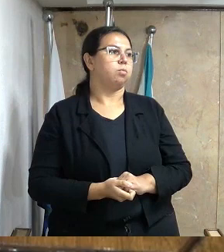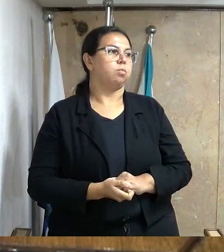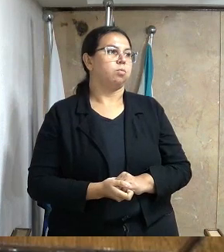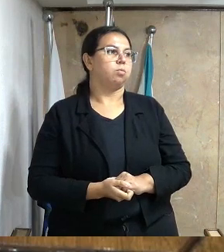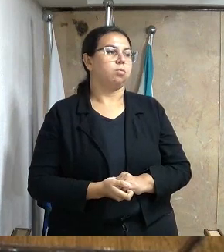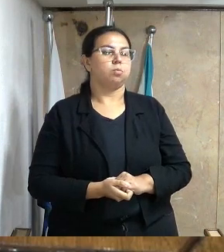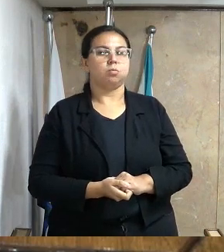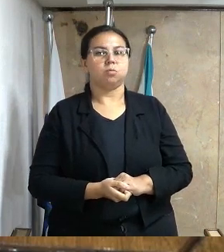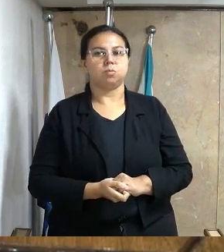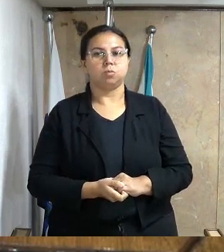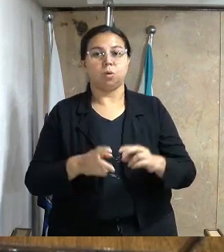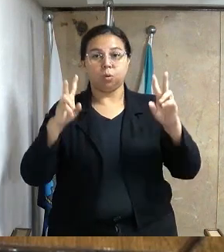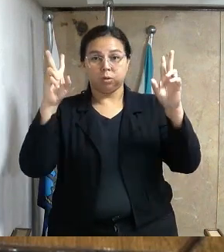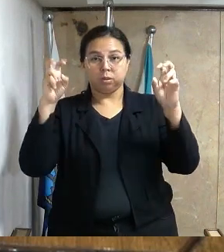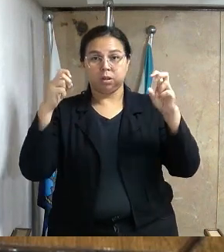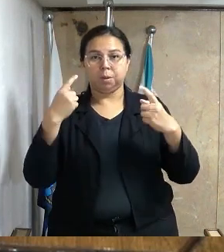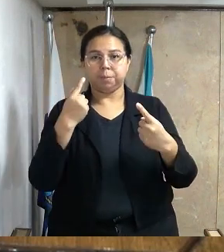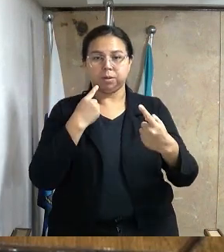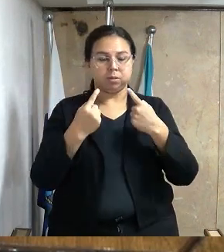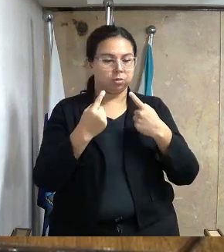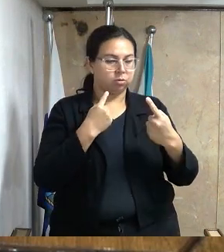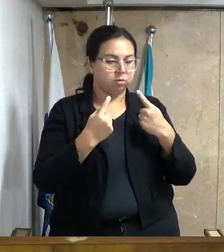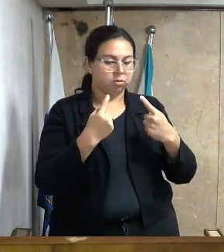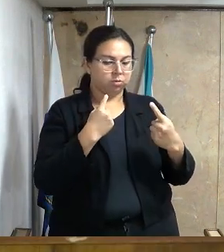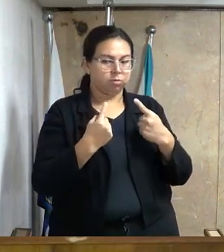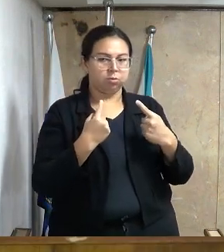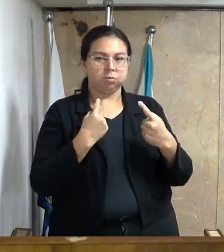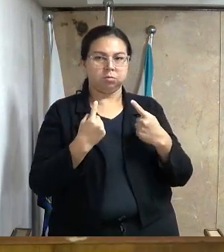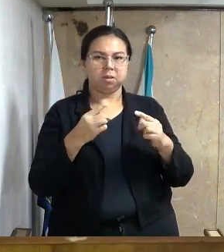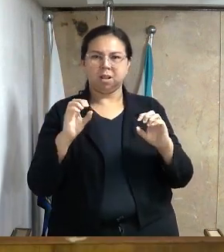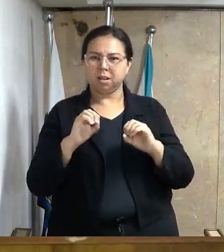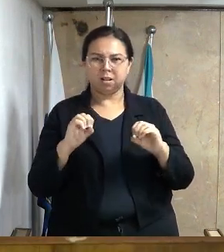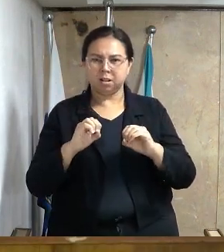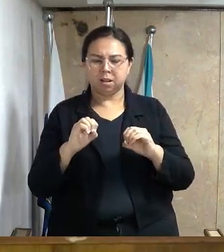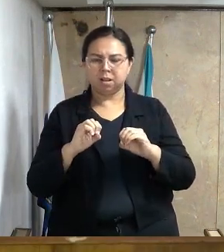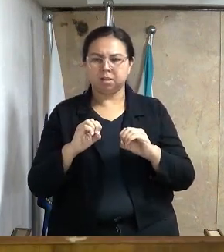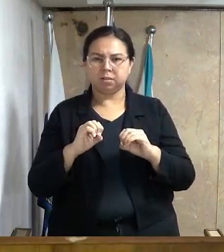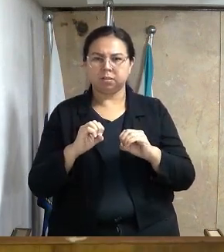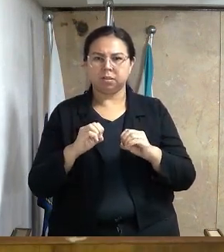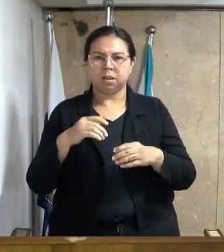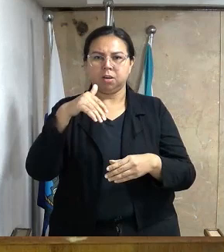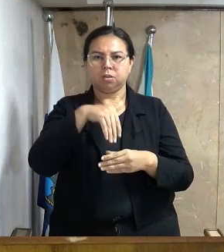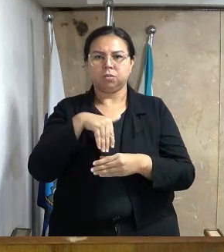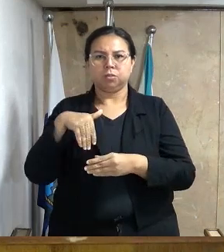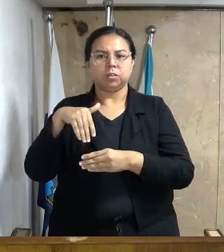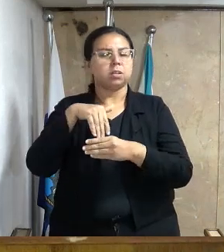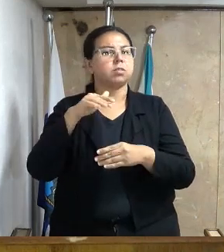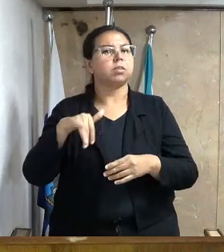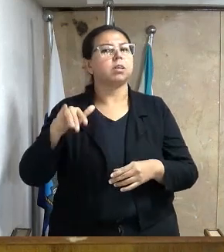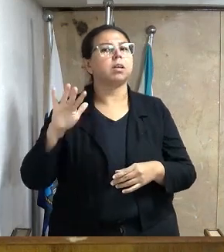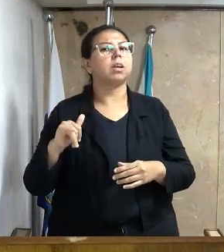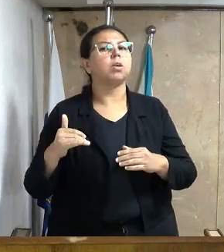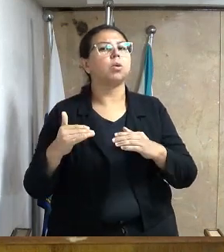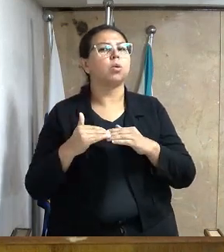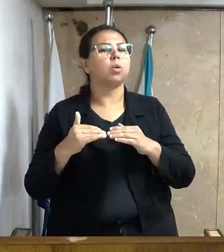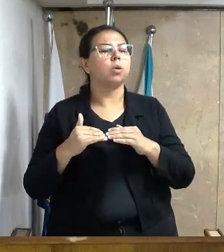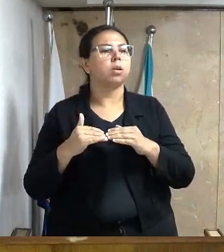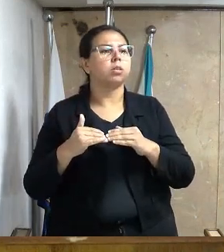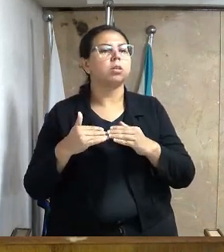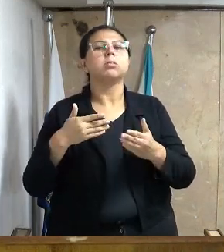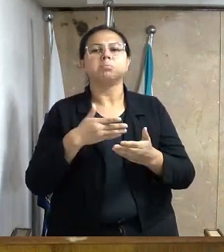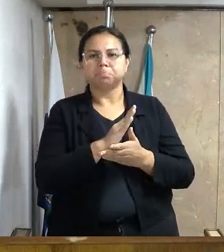A matéria encontra-se em discussão. Não haveram o queira discutir, a matéria encontra-se em votação. Vereadores que aprovam, permaneçam como estão.